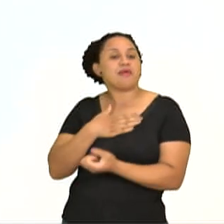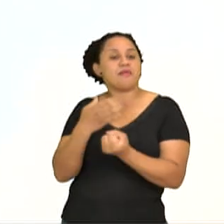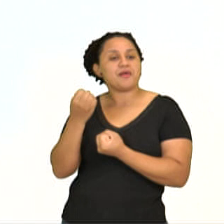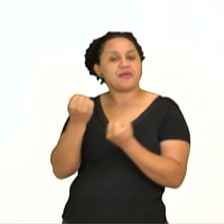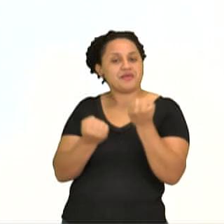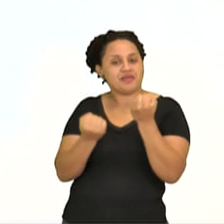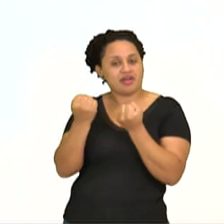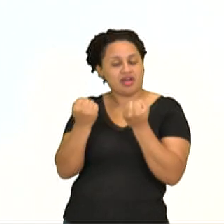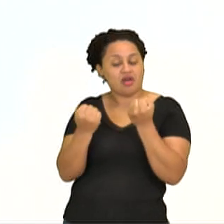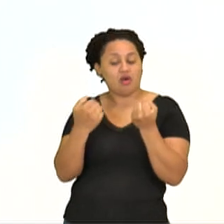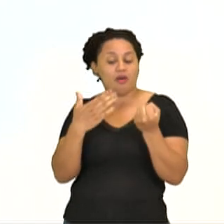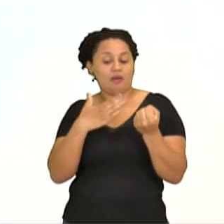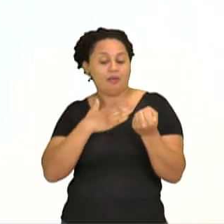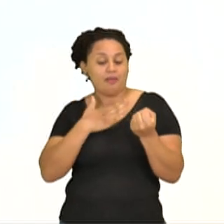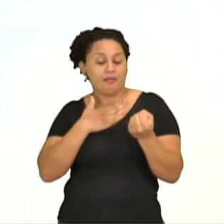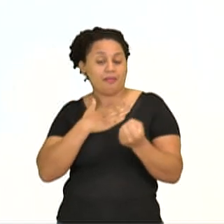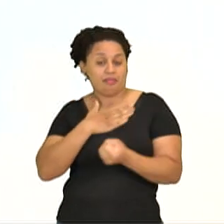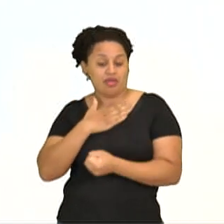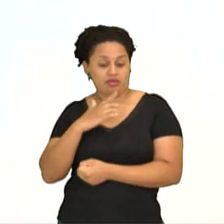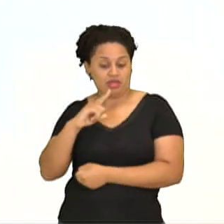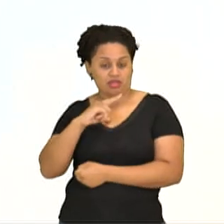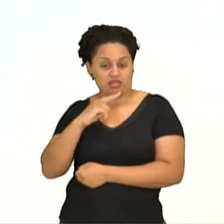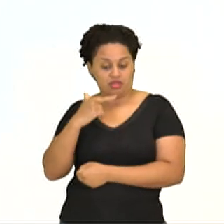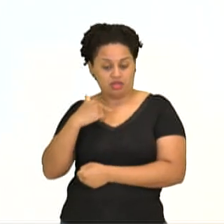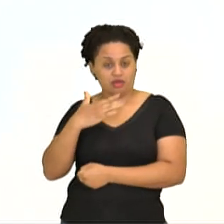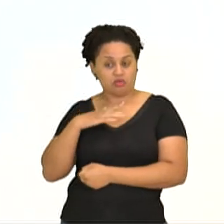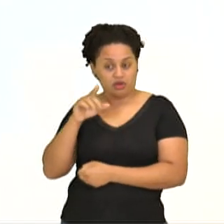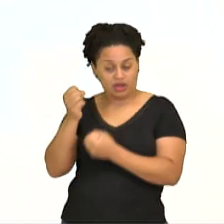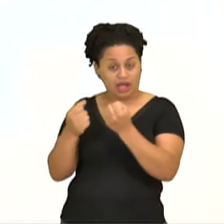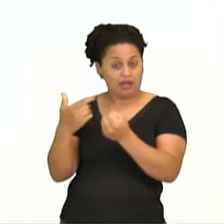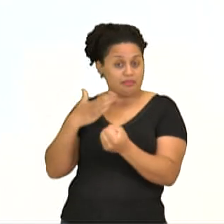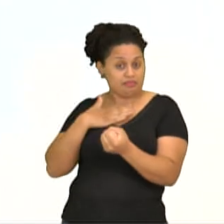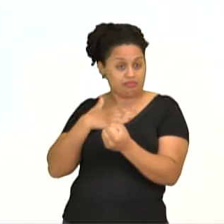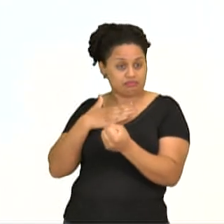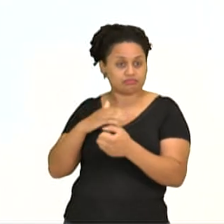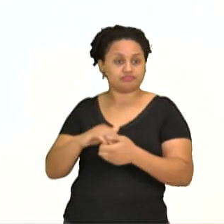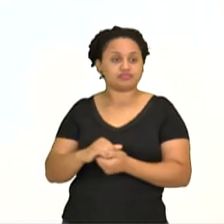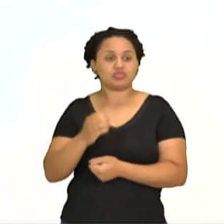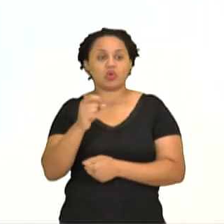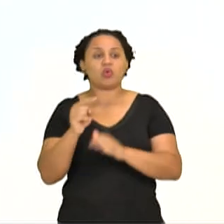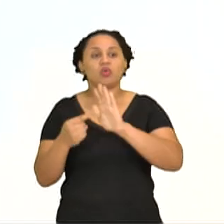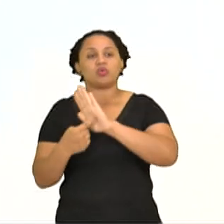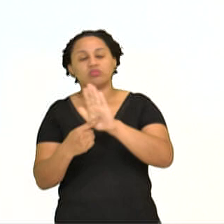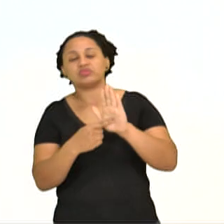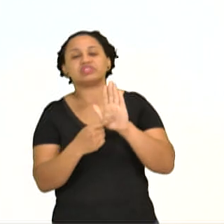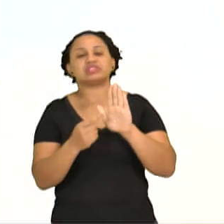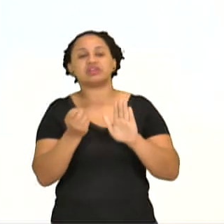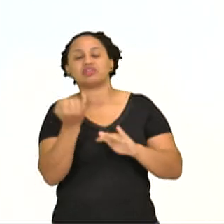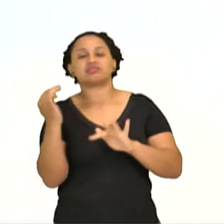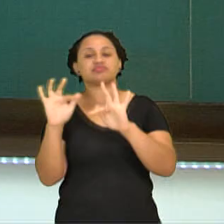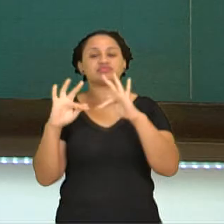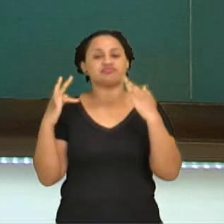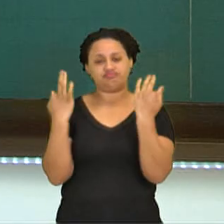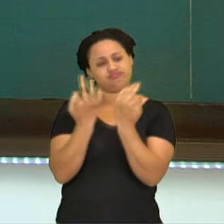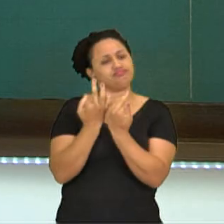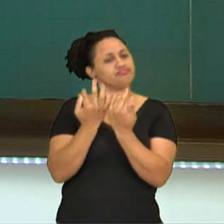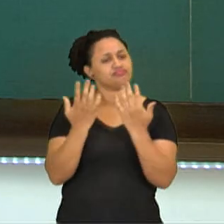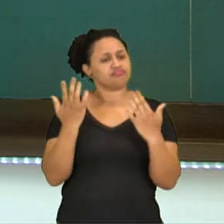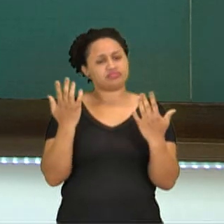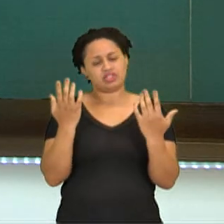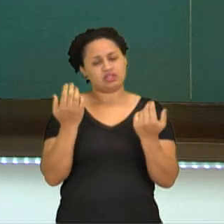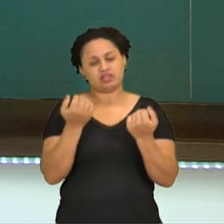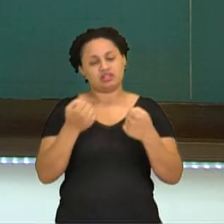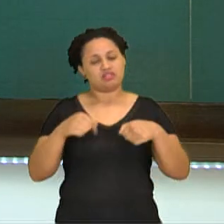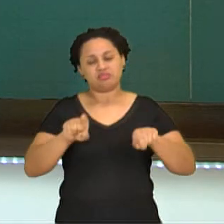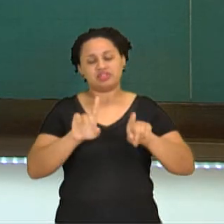carro. Então, é minha posse. Ou então, indicar um parentesco, que aí não necessariamente a